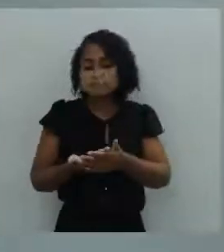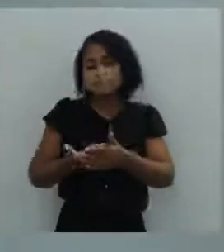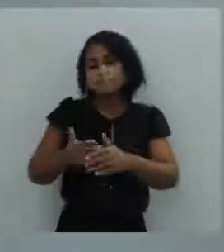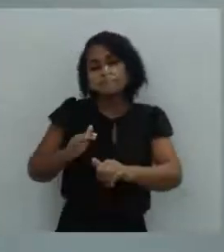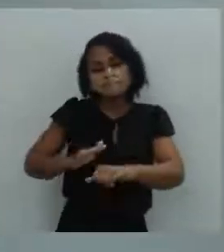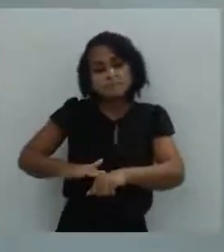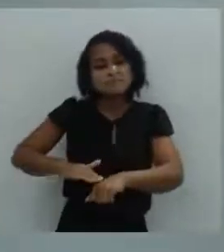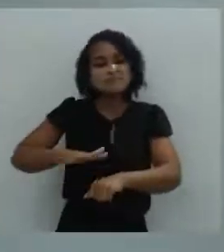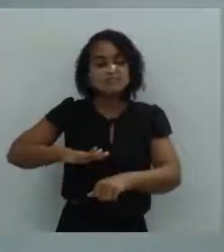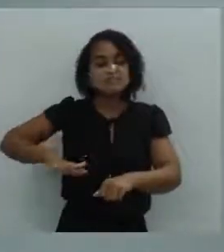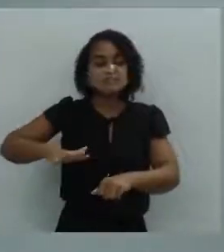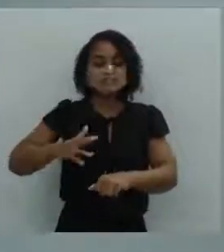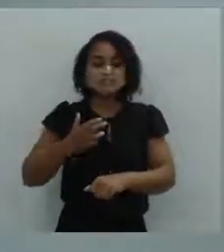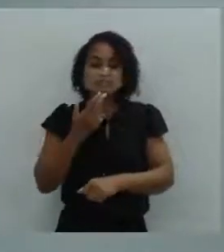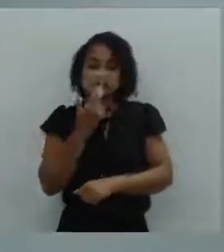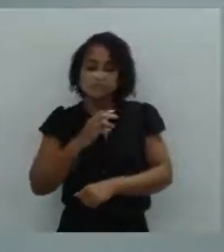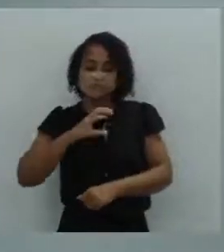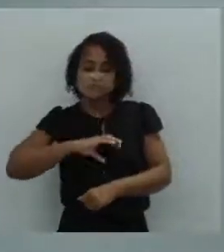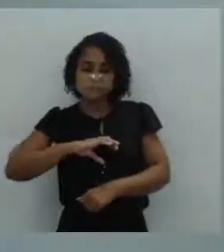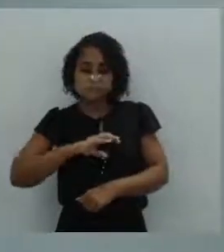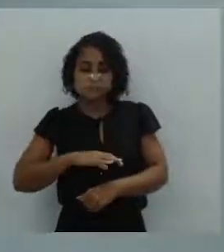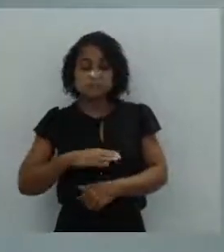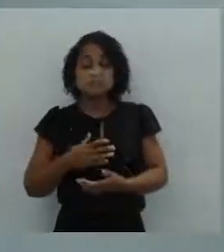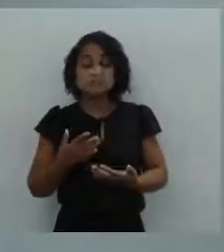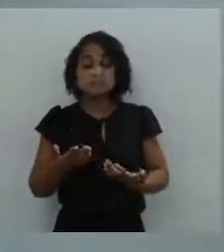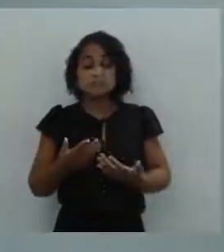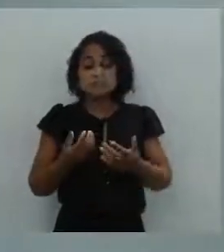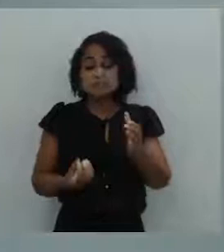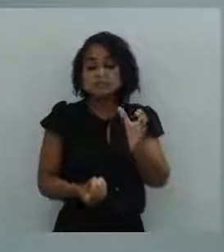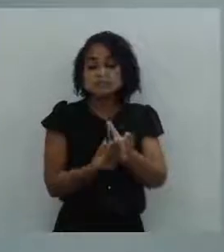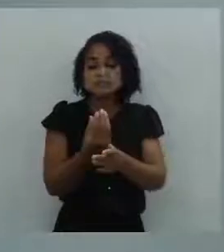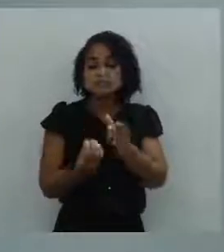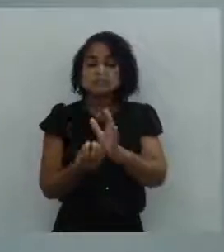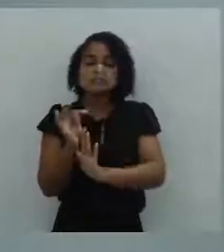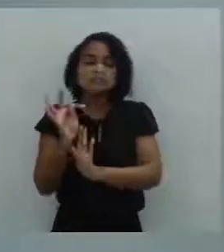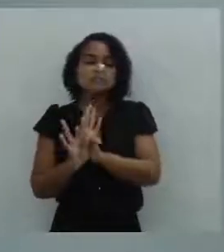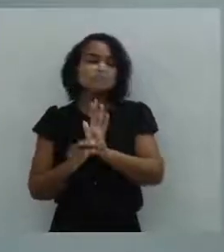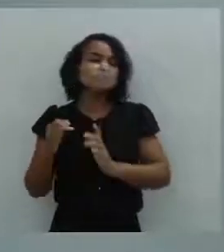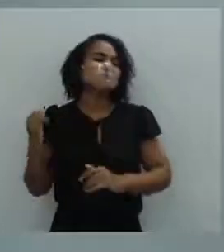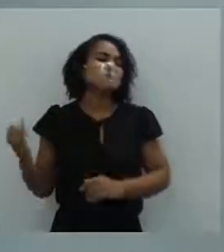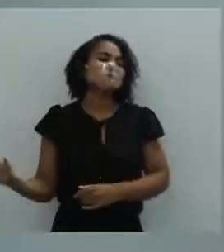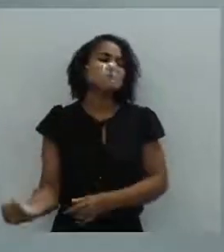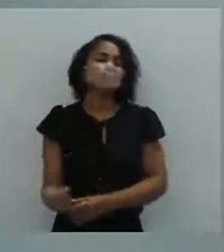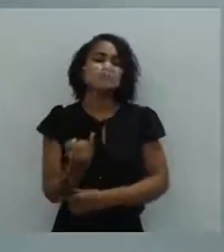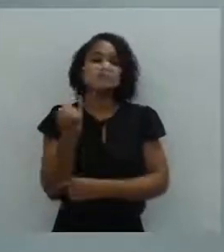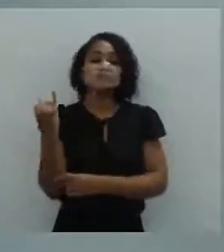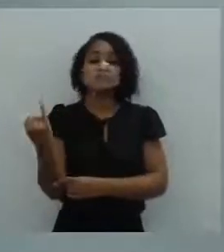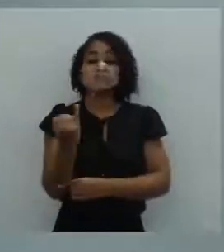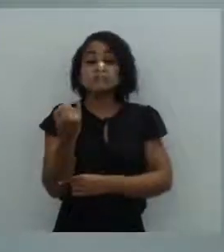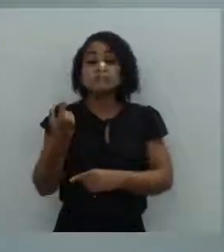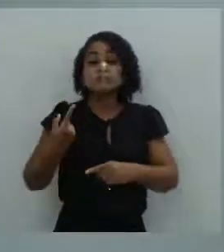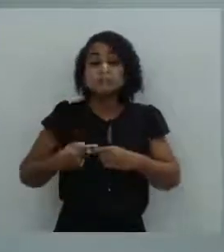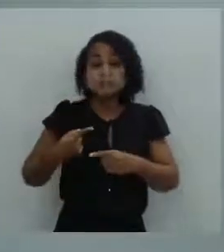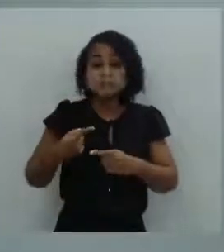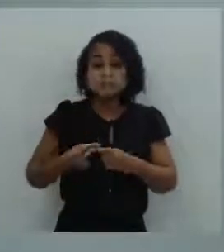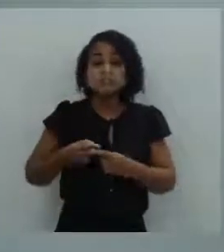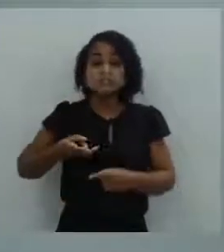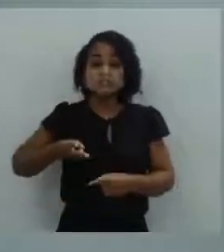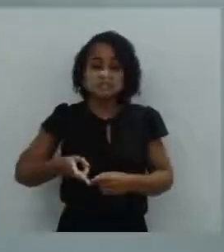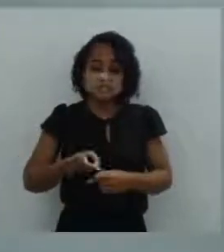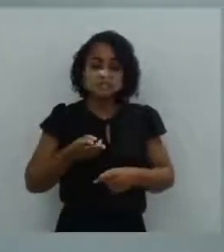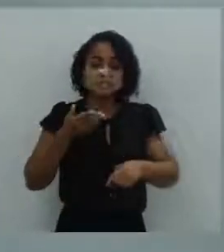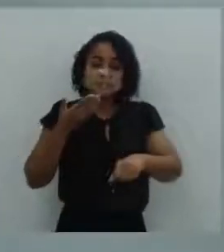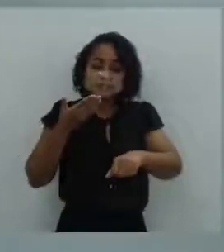esse campo da língua portuguesa. A produção textual é de extrema importância. É tanto que a gente sempre